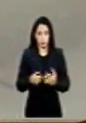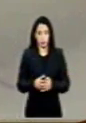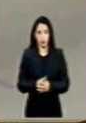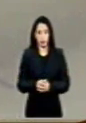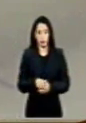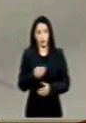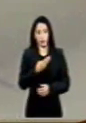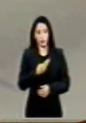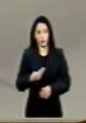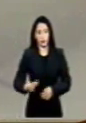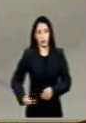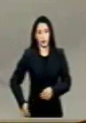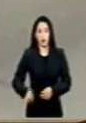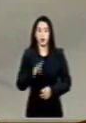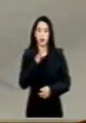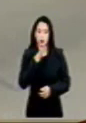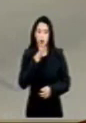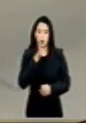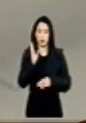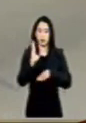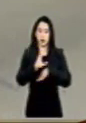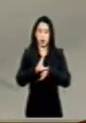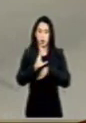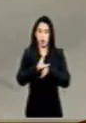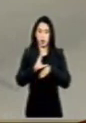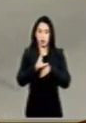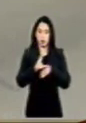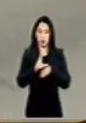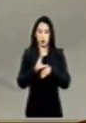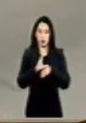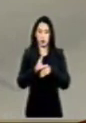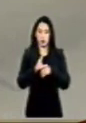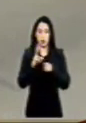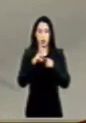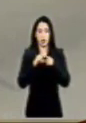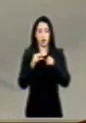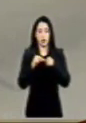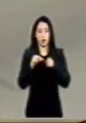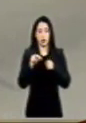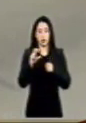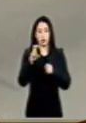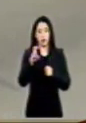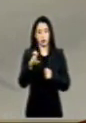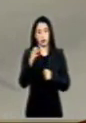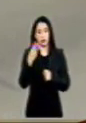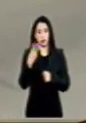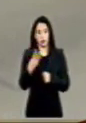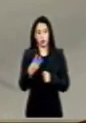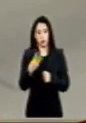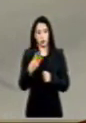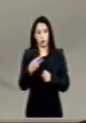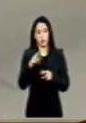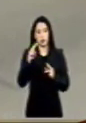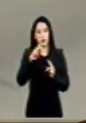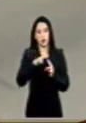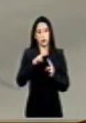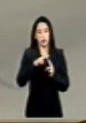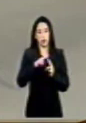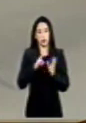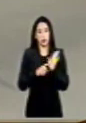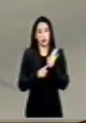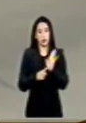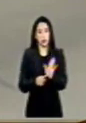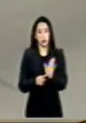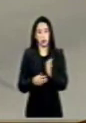conhecem bem a Constituição, que no seu artigo 53 e parágrafos elenca diversas